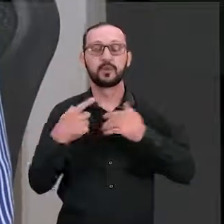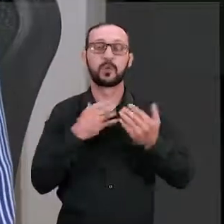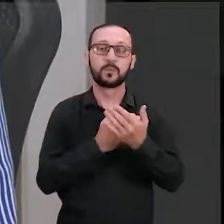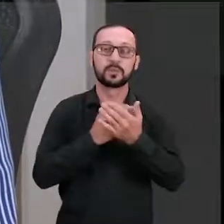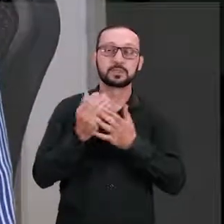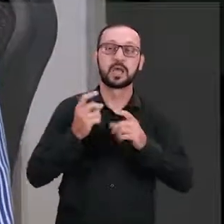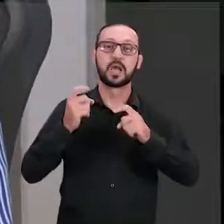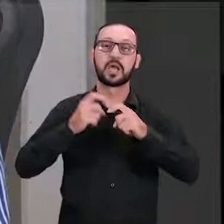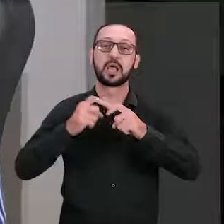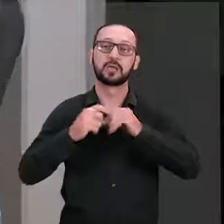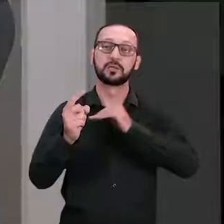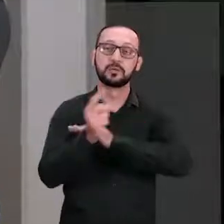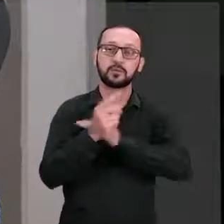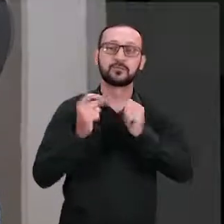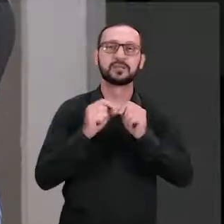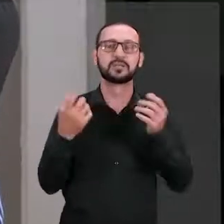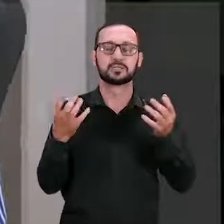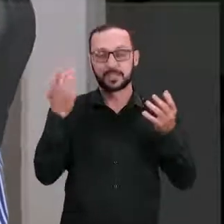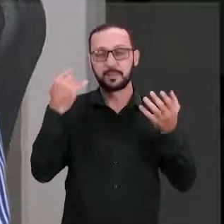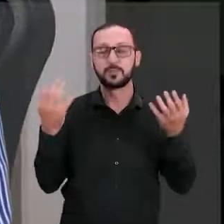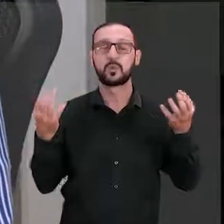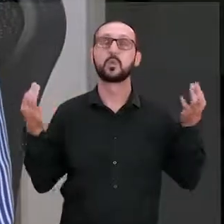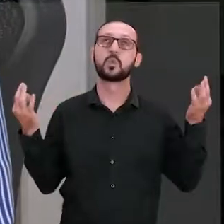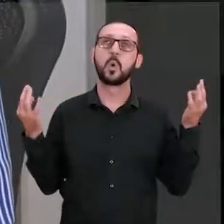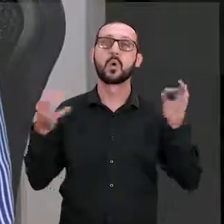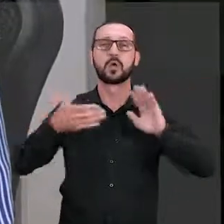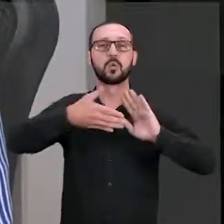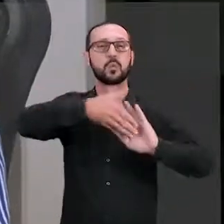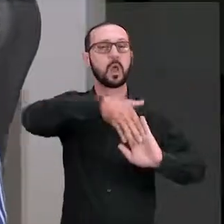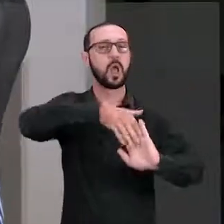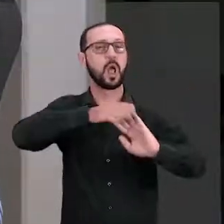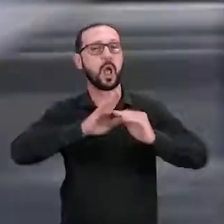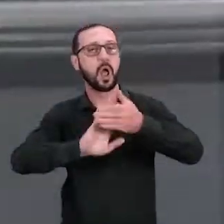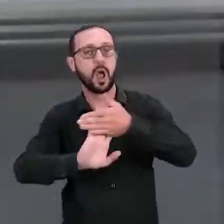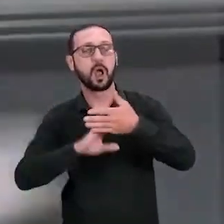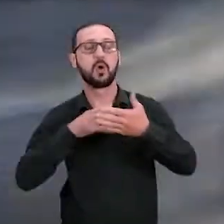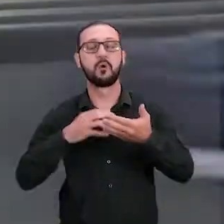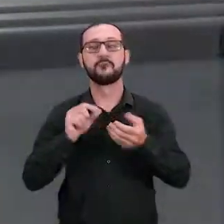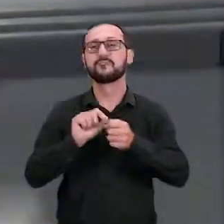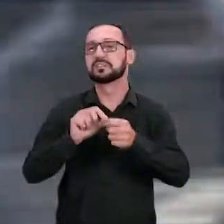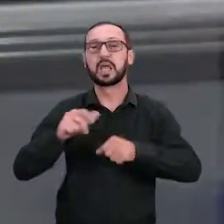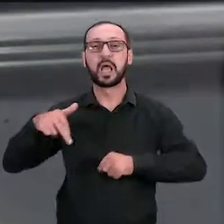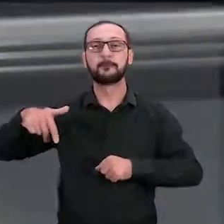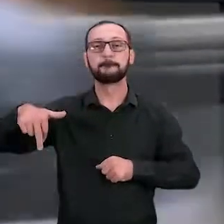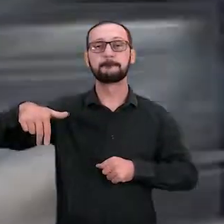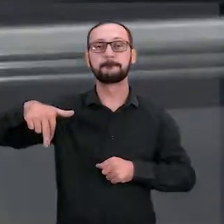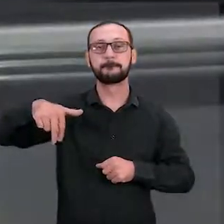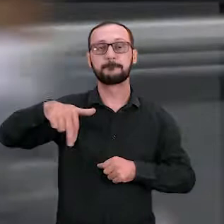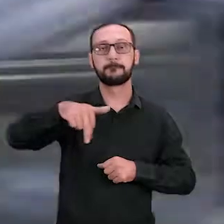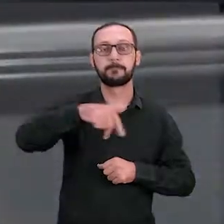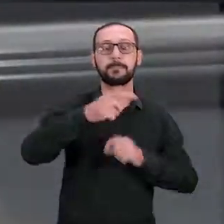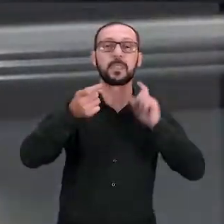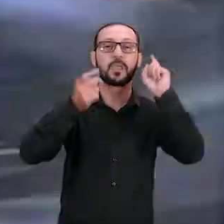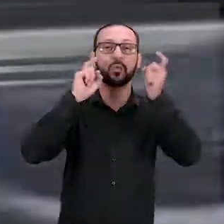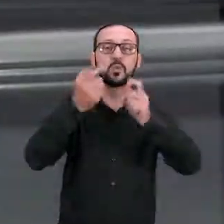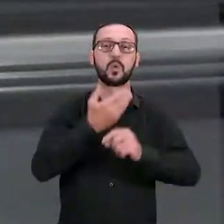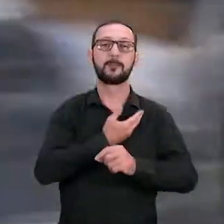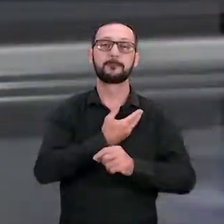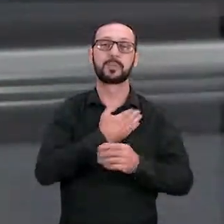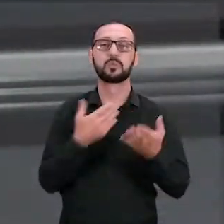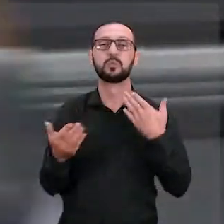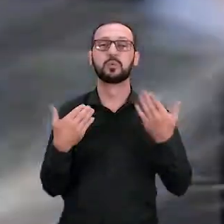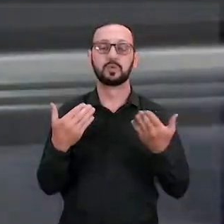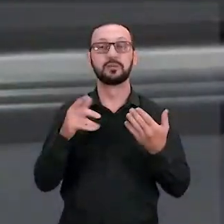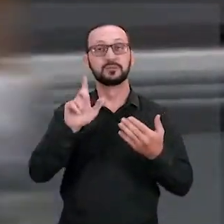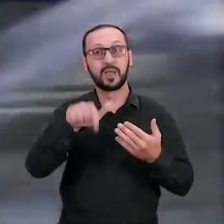uma psicoterapia, pode procurar uma yoga, um pilates, boas caminhadas, reuniões com os